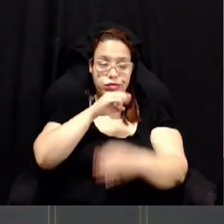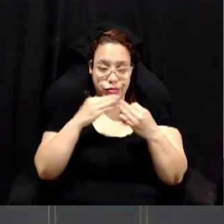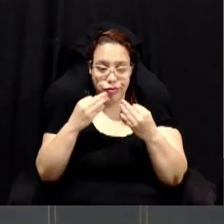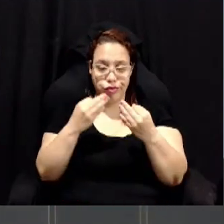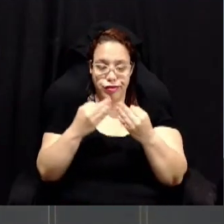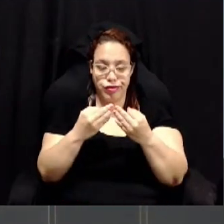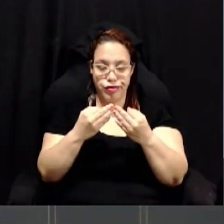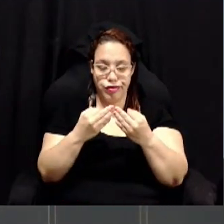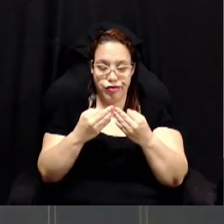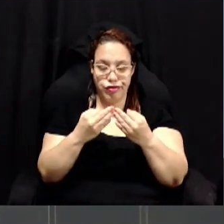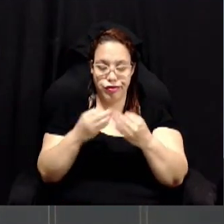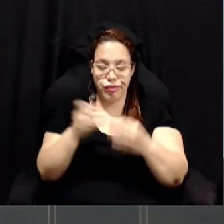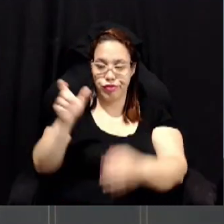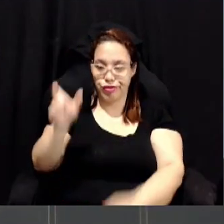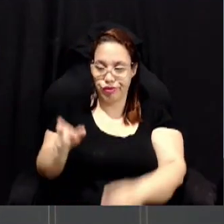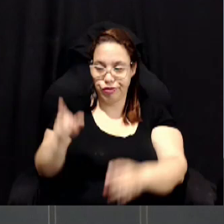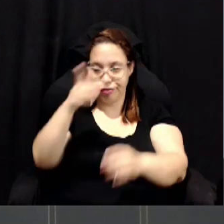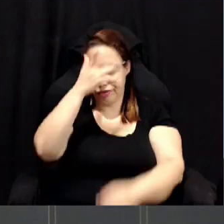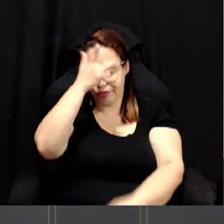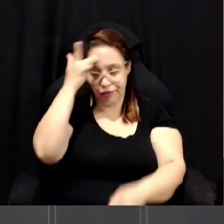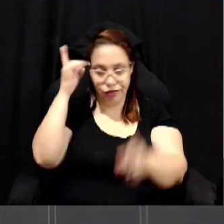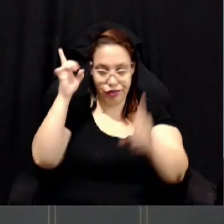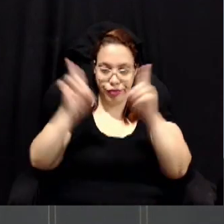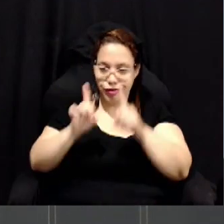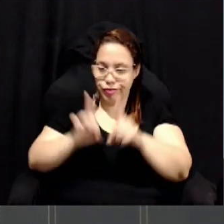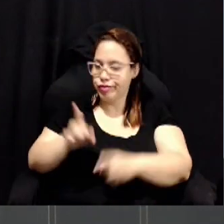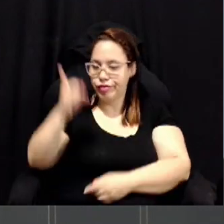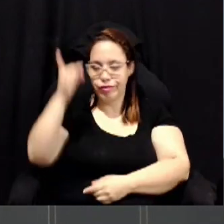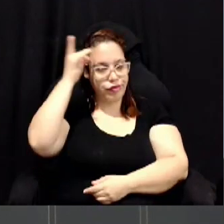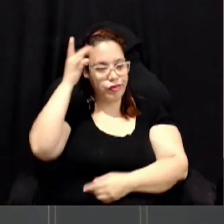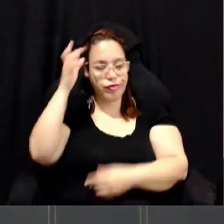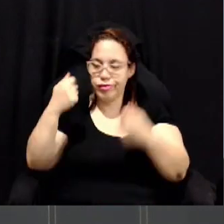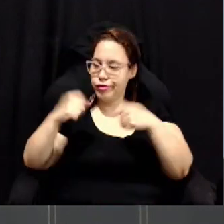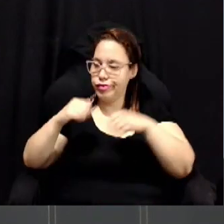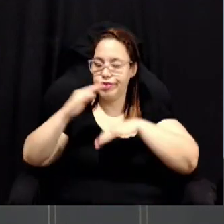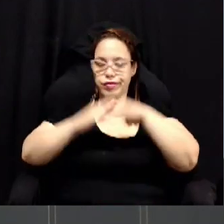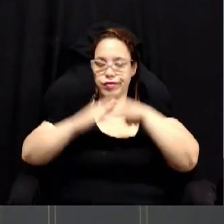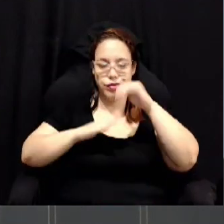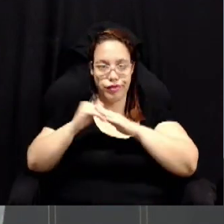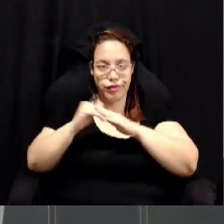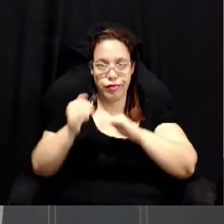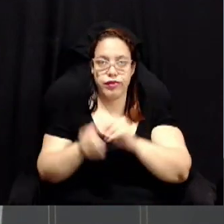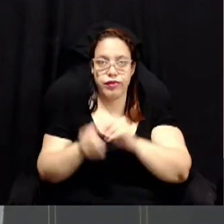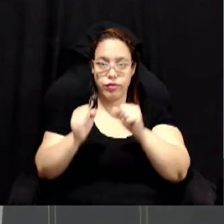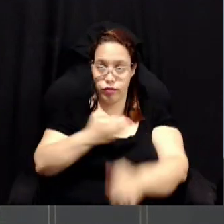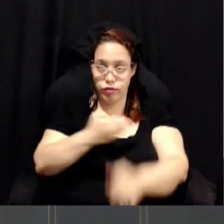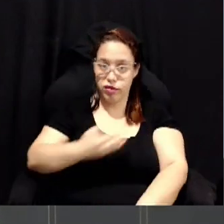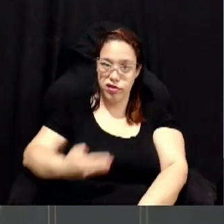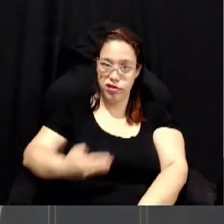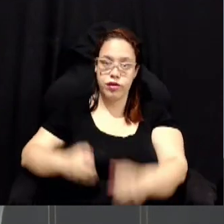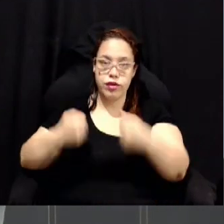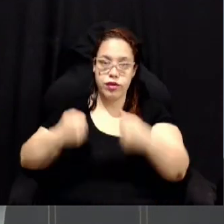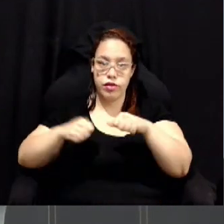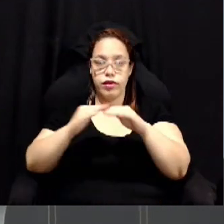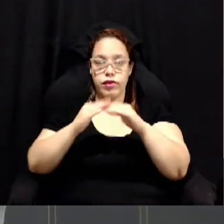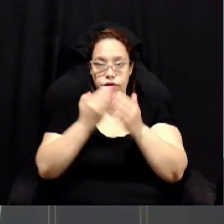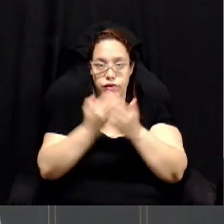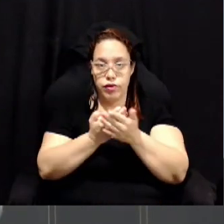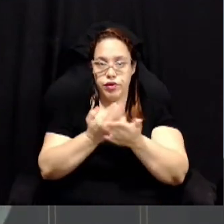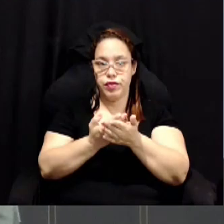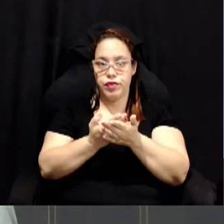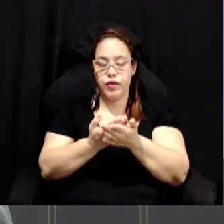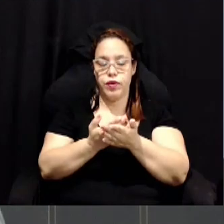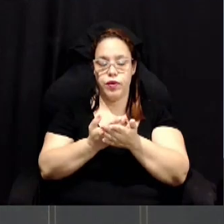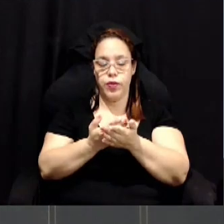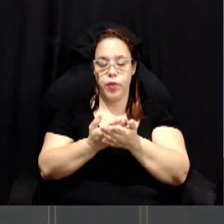da pessoa com deficiência não é fácil. A gente precisa dessas ações, precisa do poder público, precisa da escola, precisa